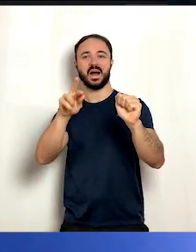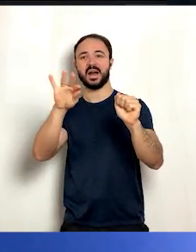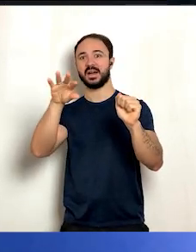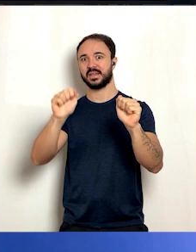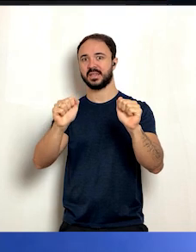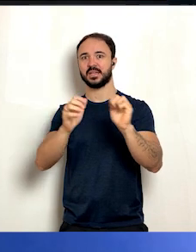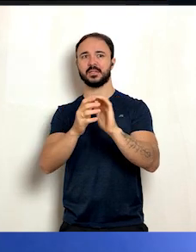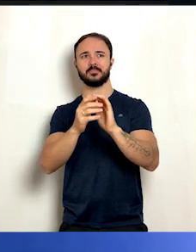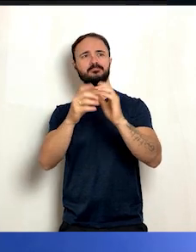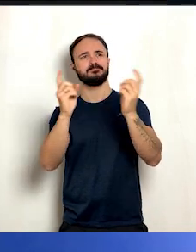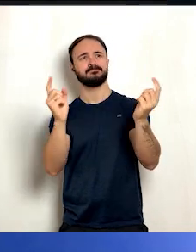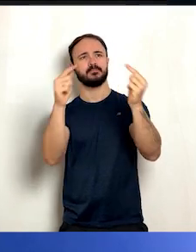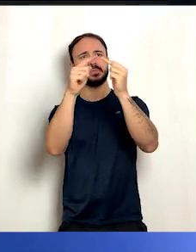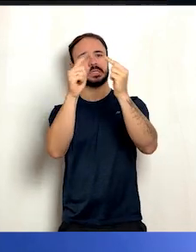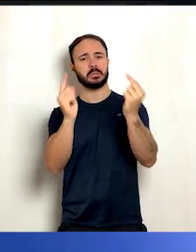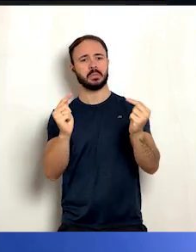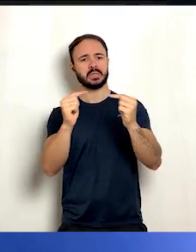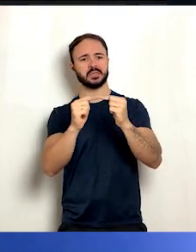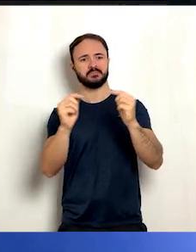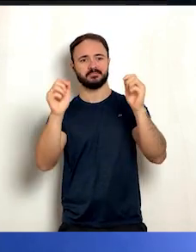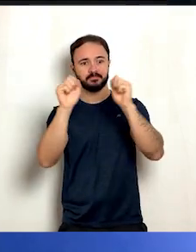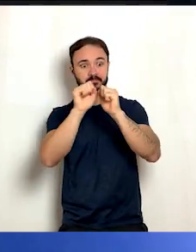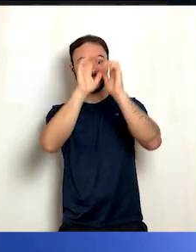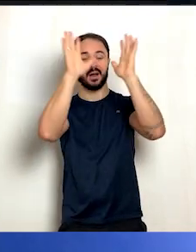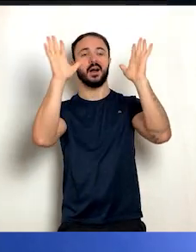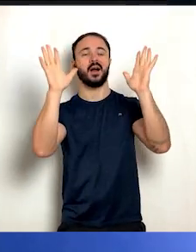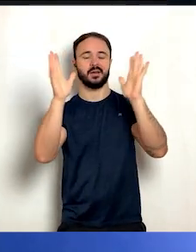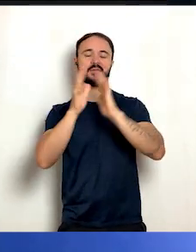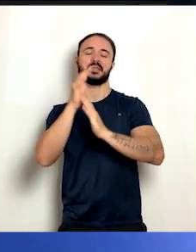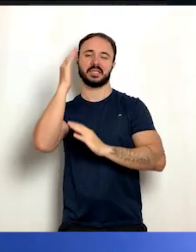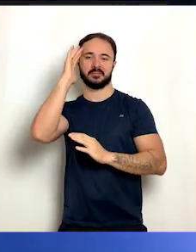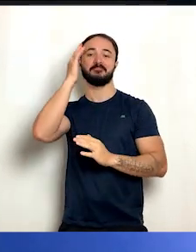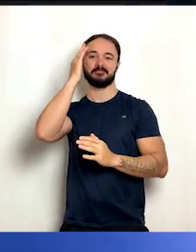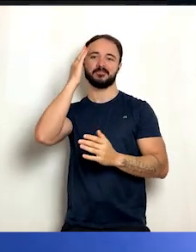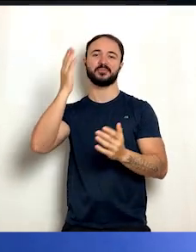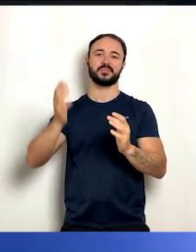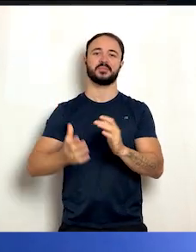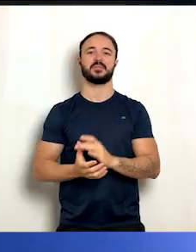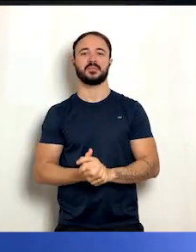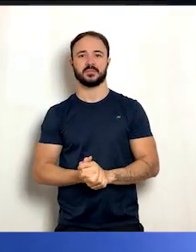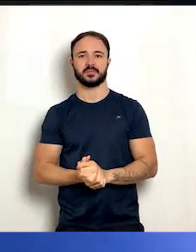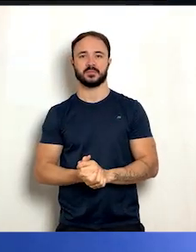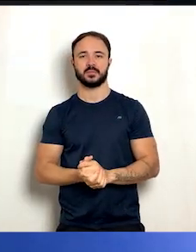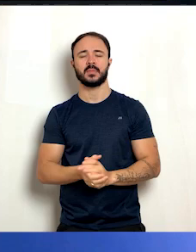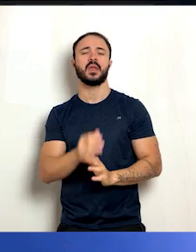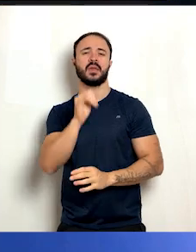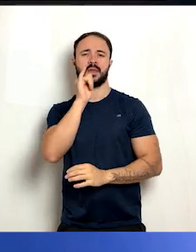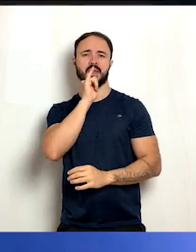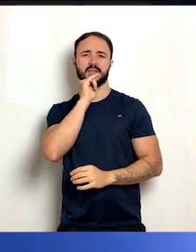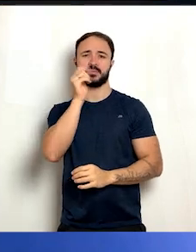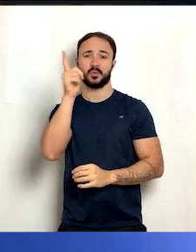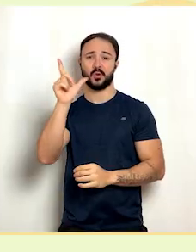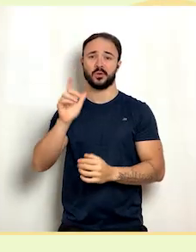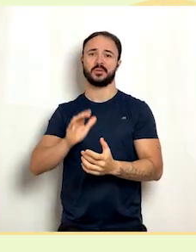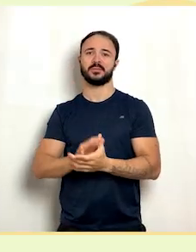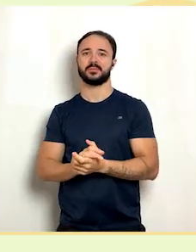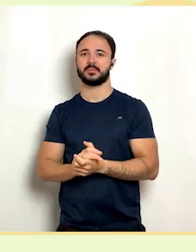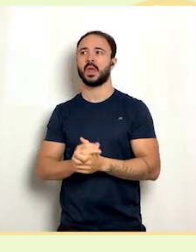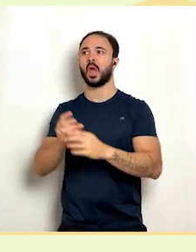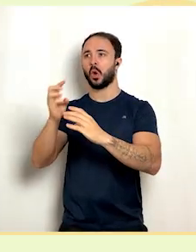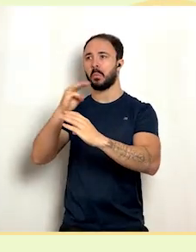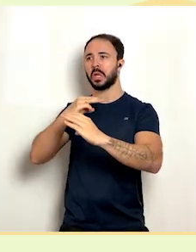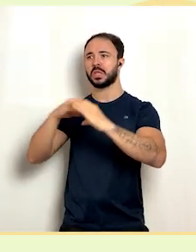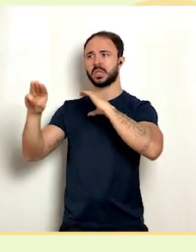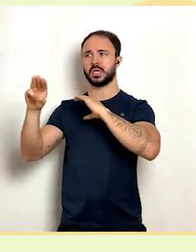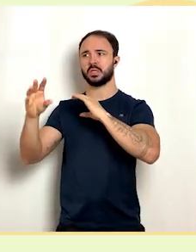o objeto indireto, pois é o complemento com preposição. Neste outro exemplo, encaminhei